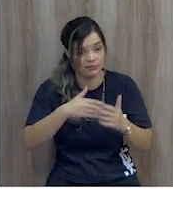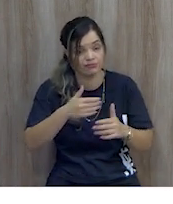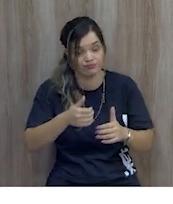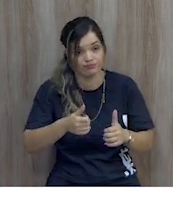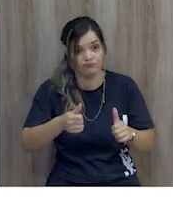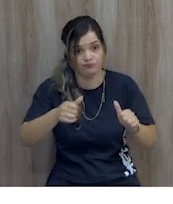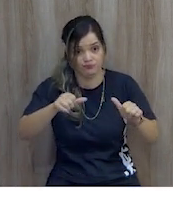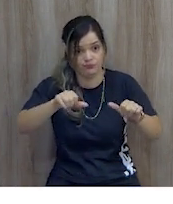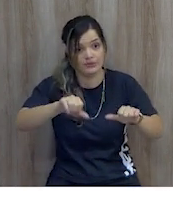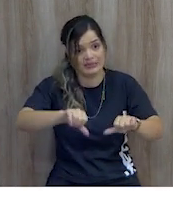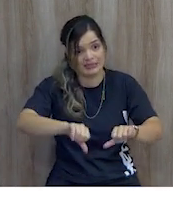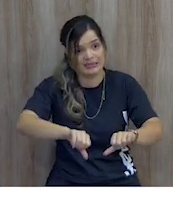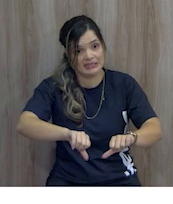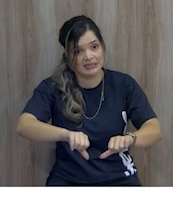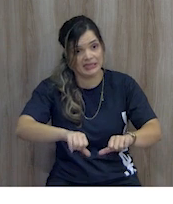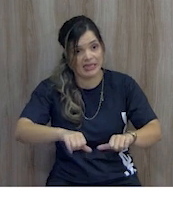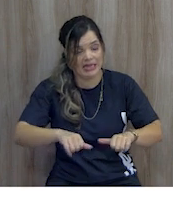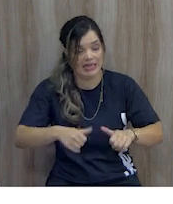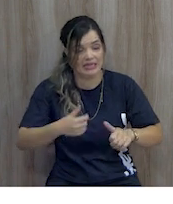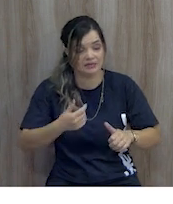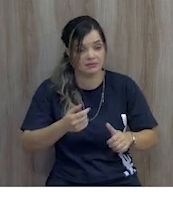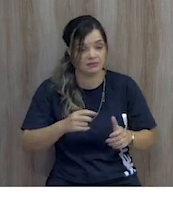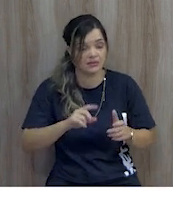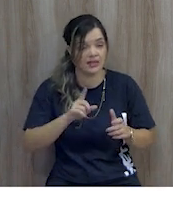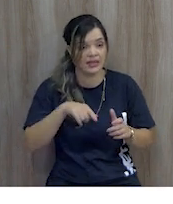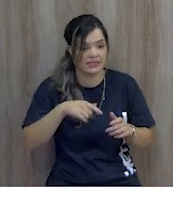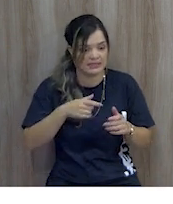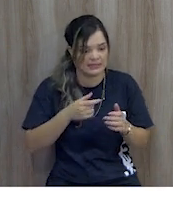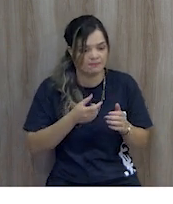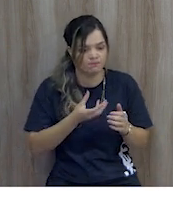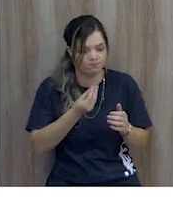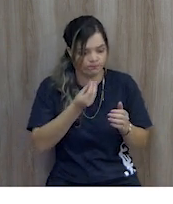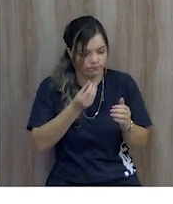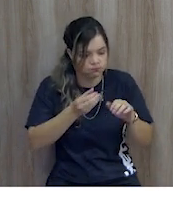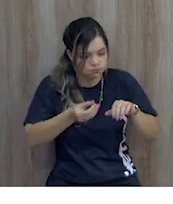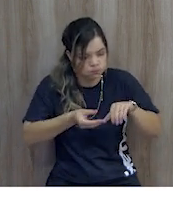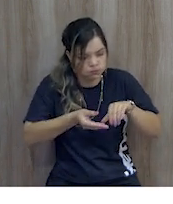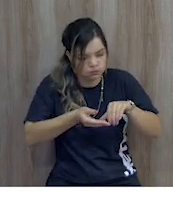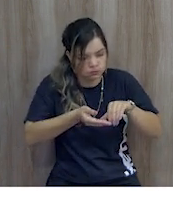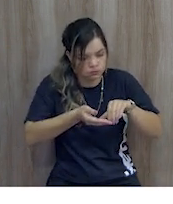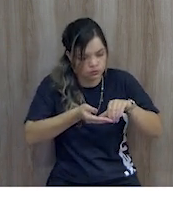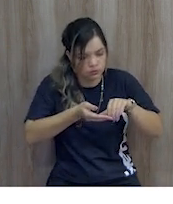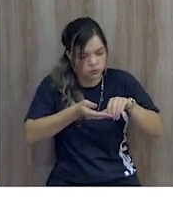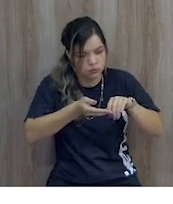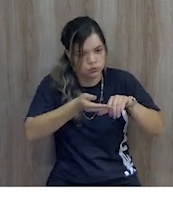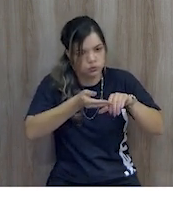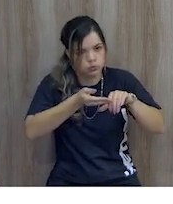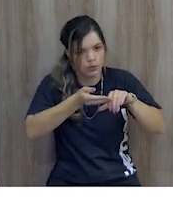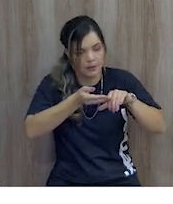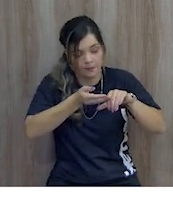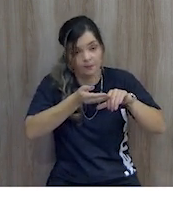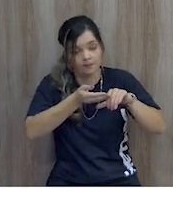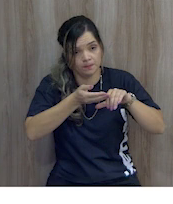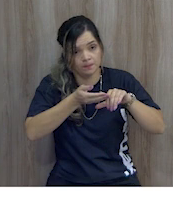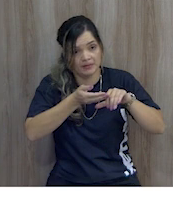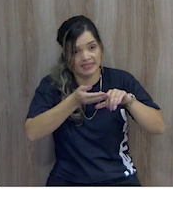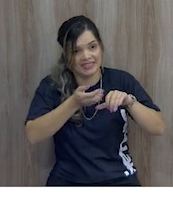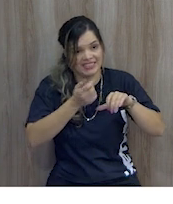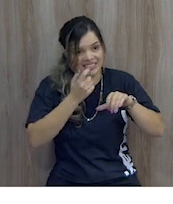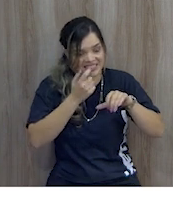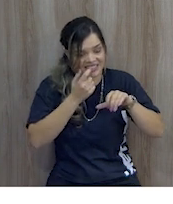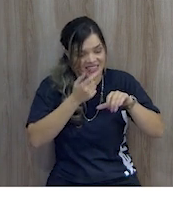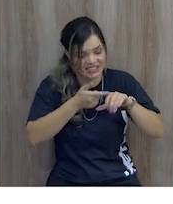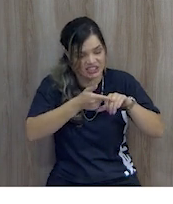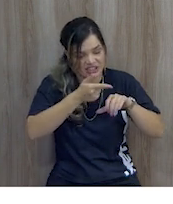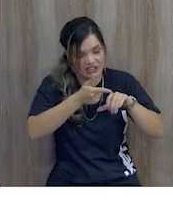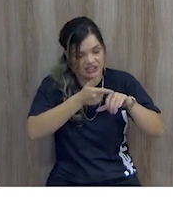Eu tenho recessão com perda de inserção interproximal igual a RT2, mas essa recessão